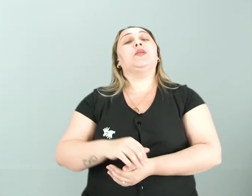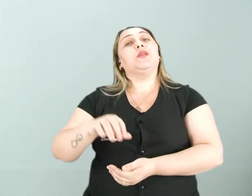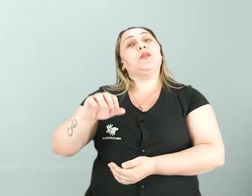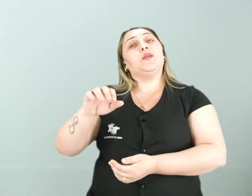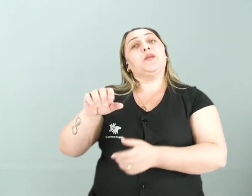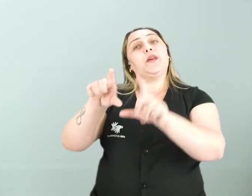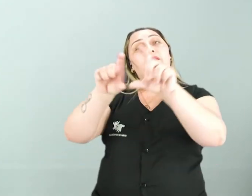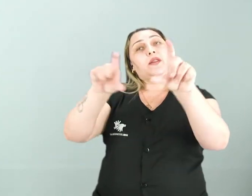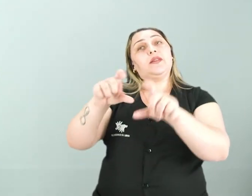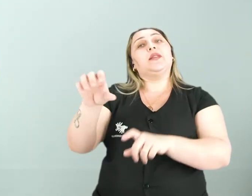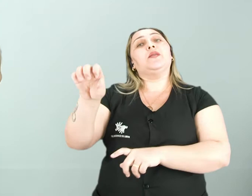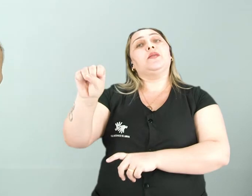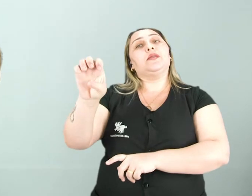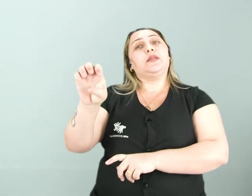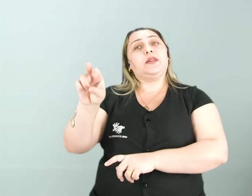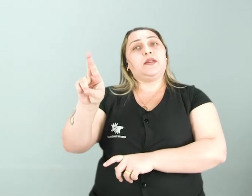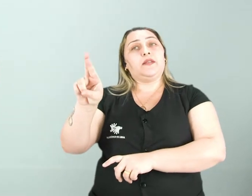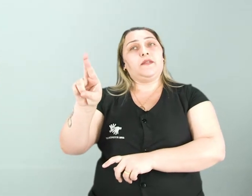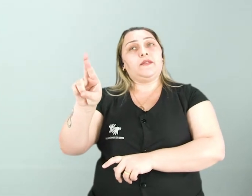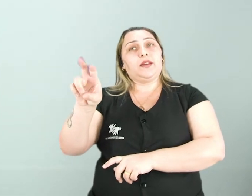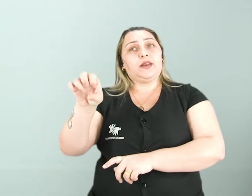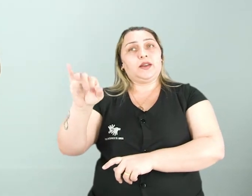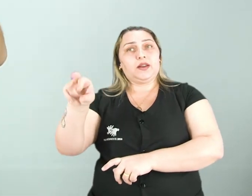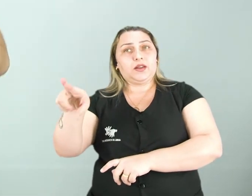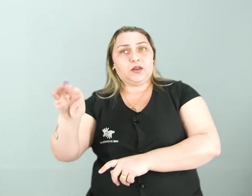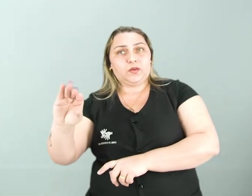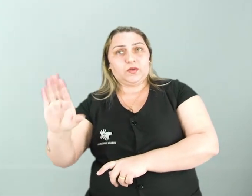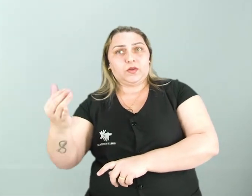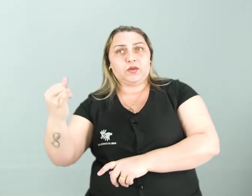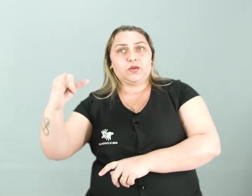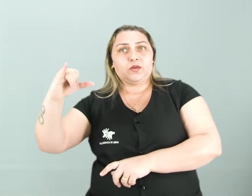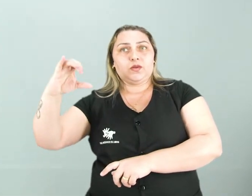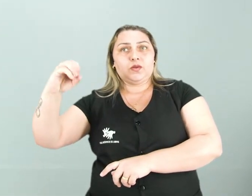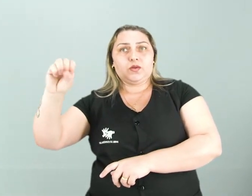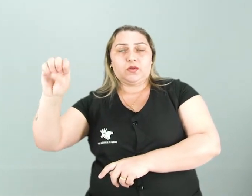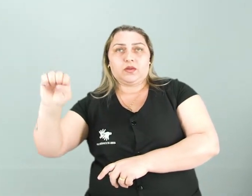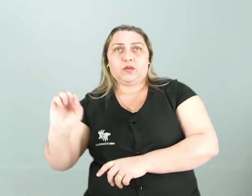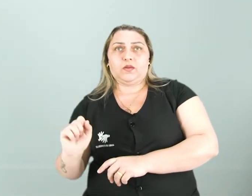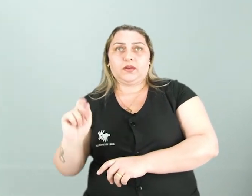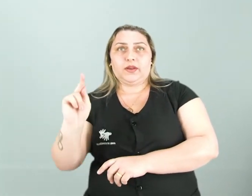Severino José. Tudo bem até aí? Ok.